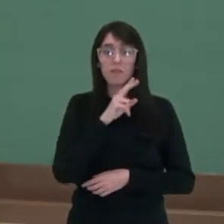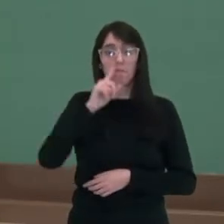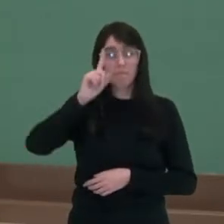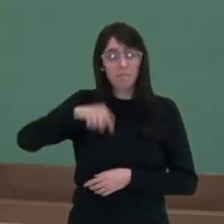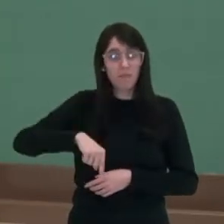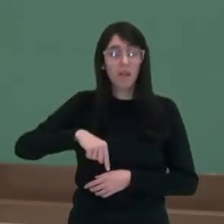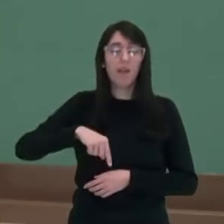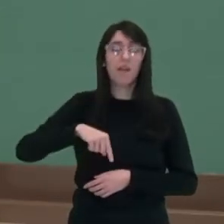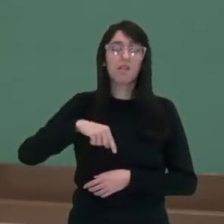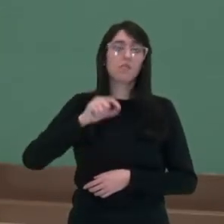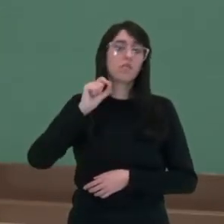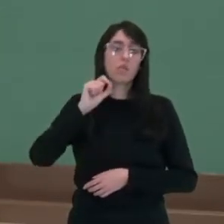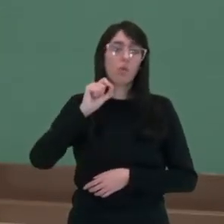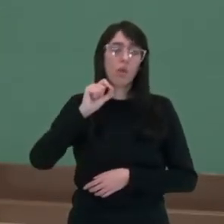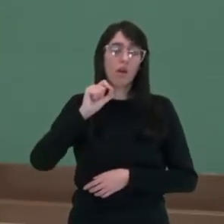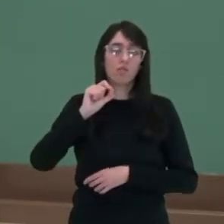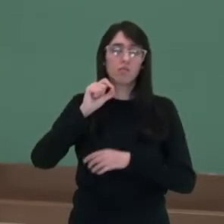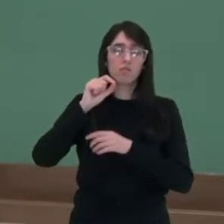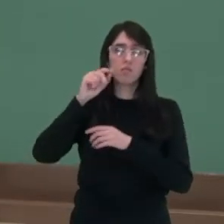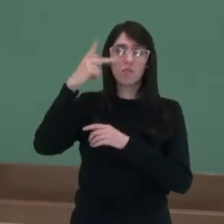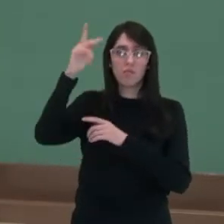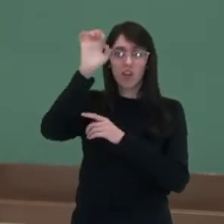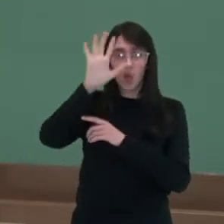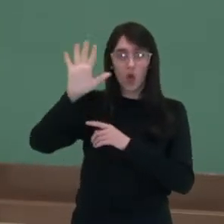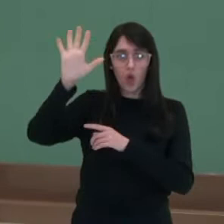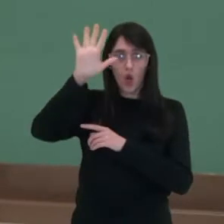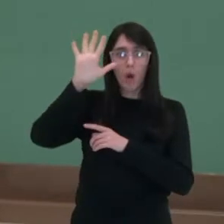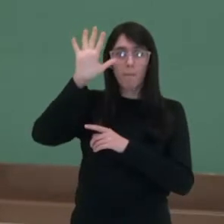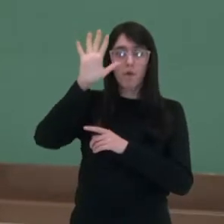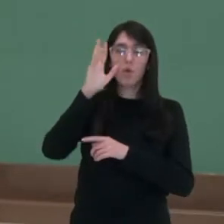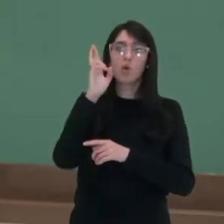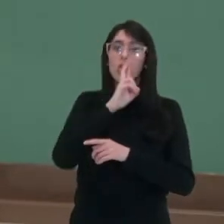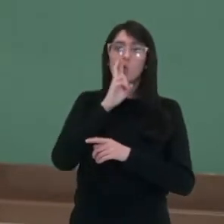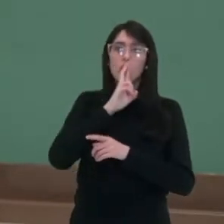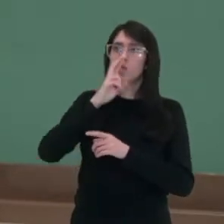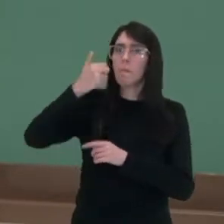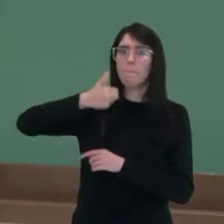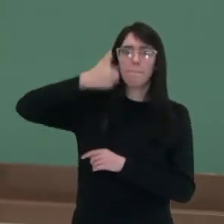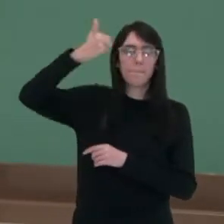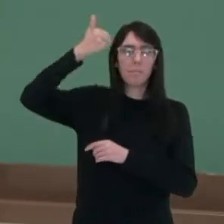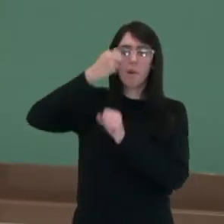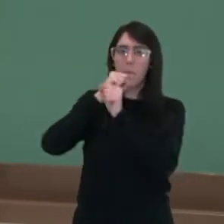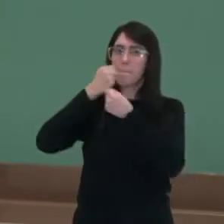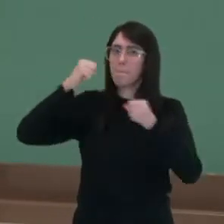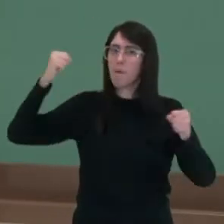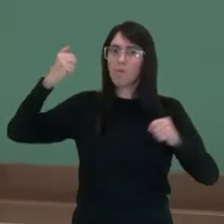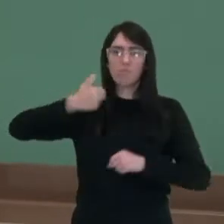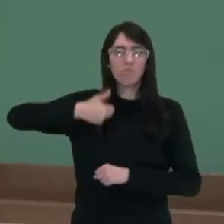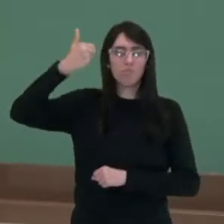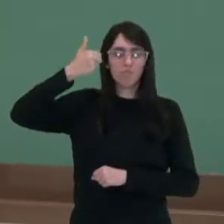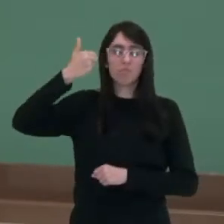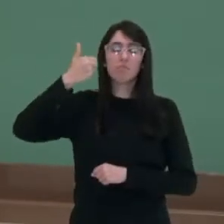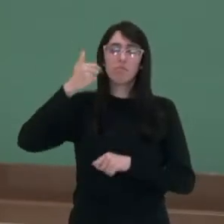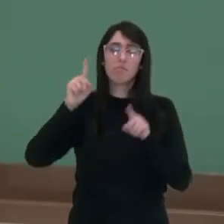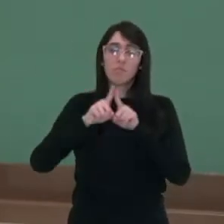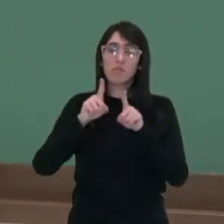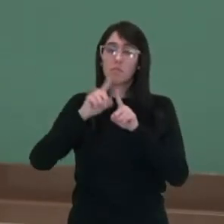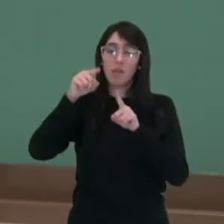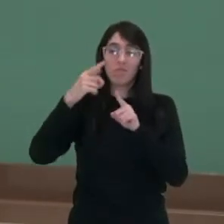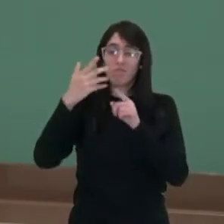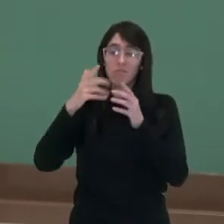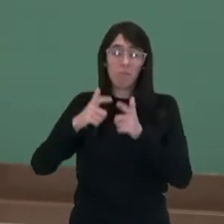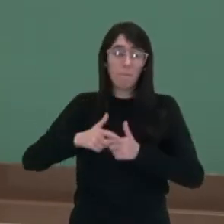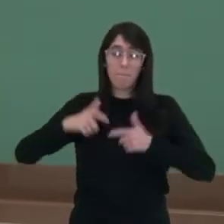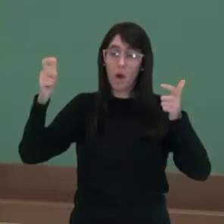país do continente europeu, do continente asiático, sendo um dos maiores países do nosso planeta, sendo inclusive